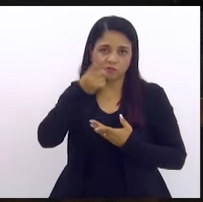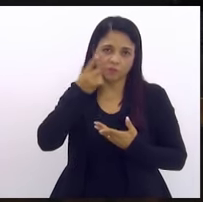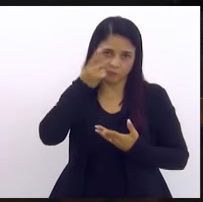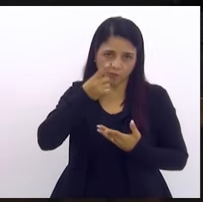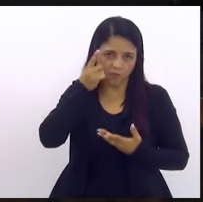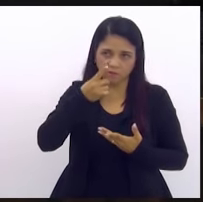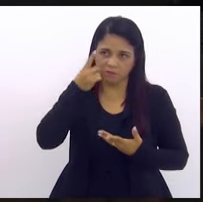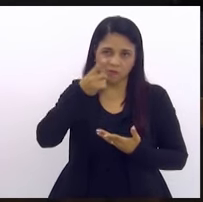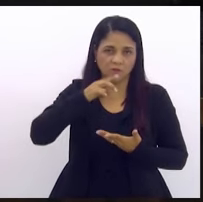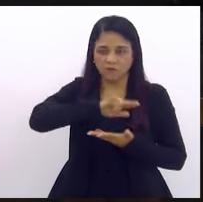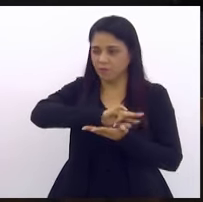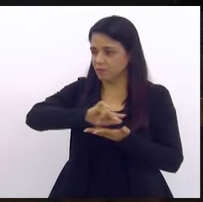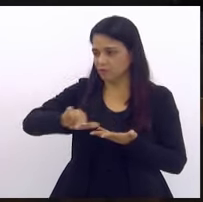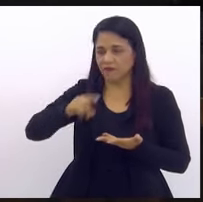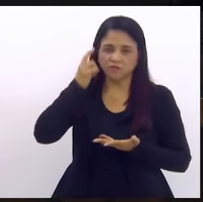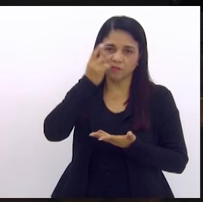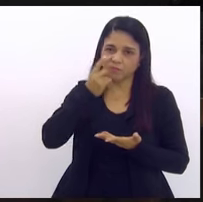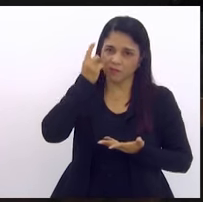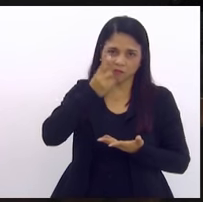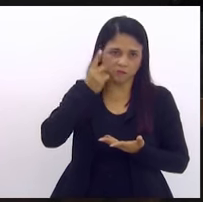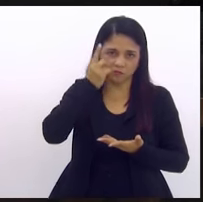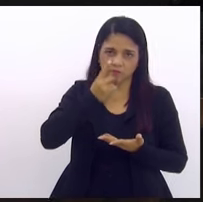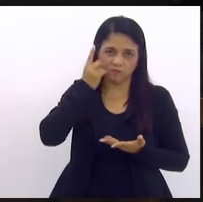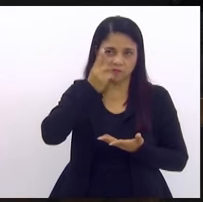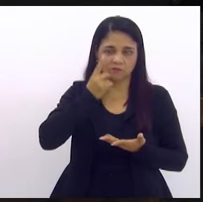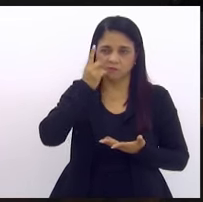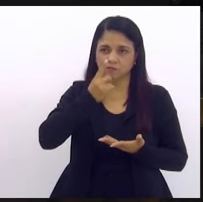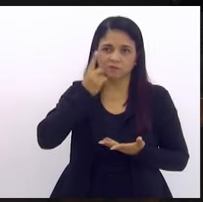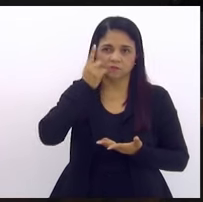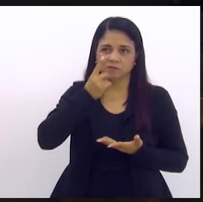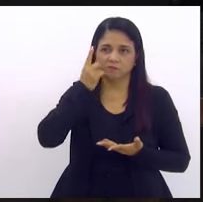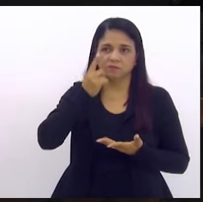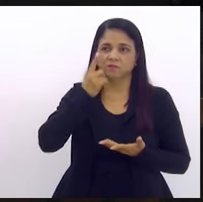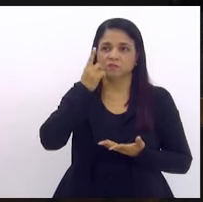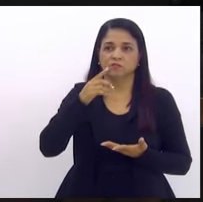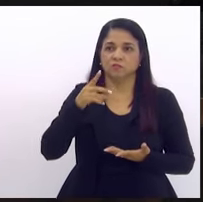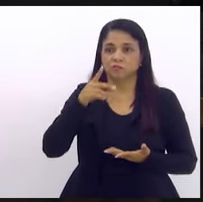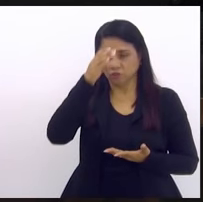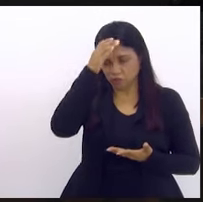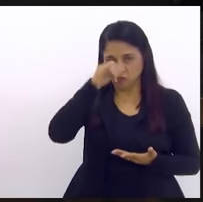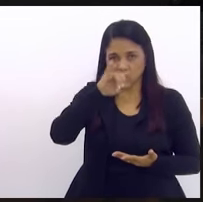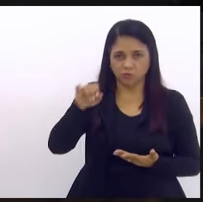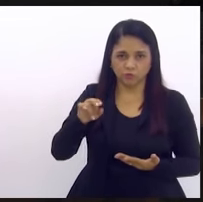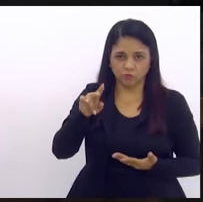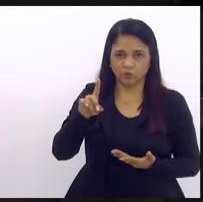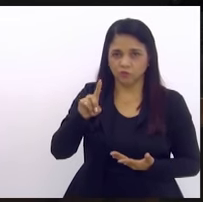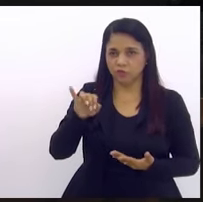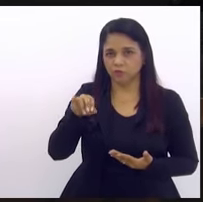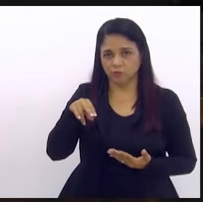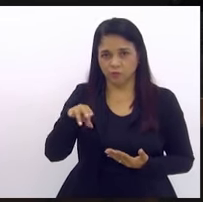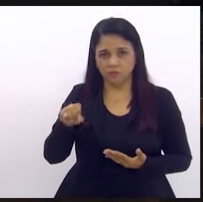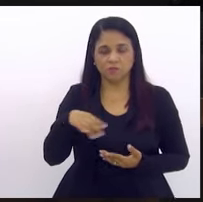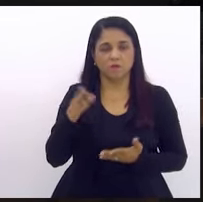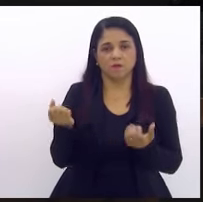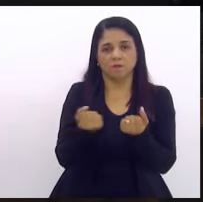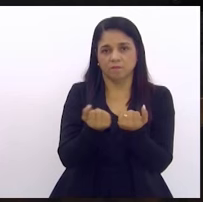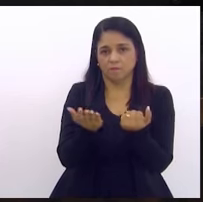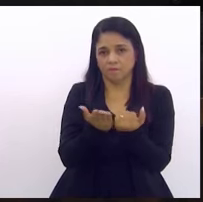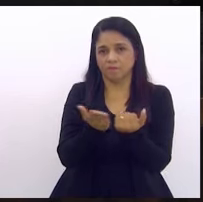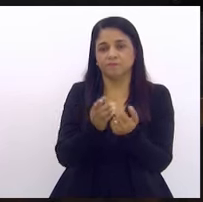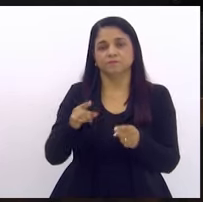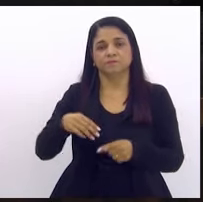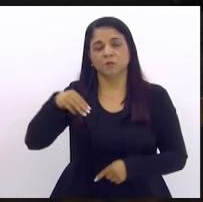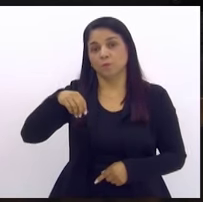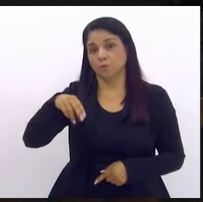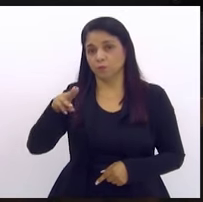Fred Pacheco, Rosenberg Reis, Átila Nunes, Felipe Soares, Tia Ju, Dionísio Lins, Samuel Malafaia, Val Ceasa, Jari Oliveira,